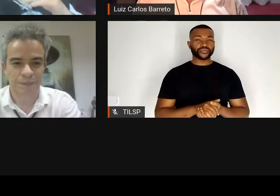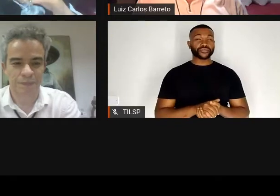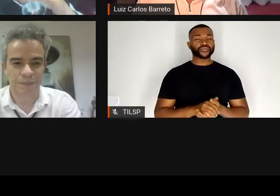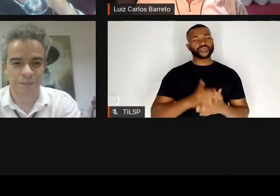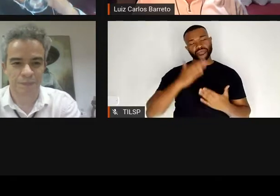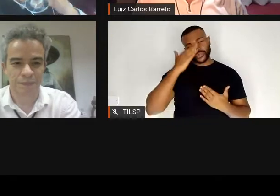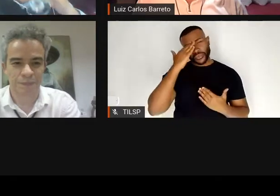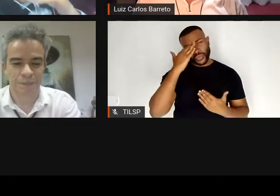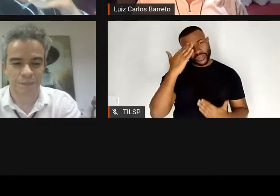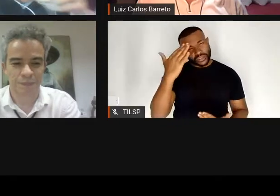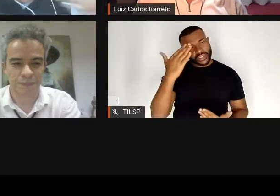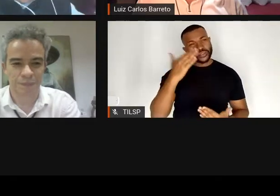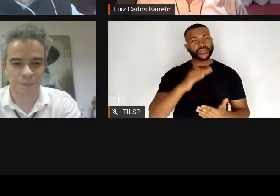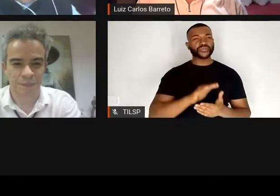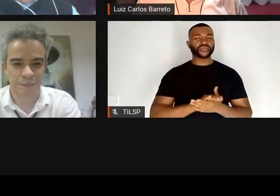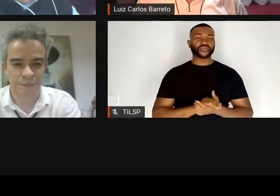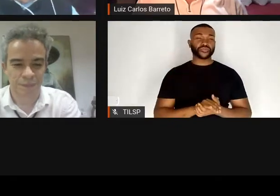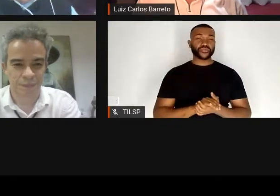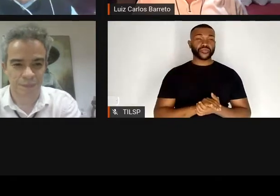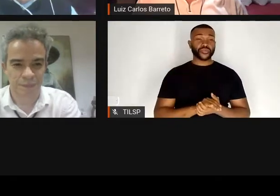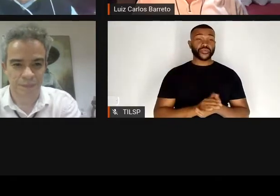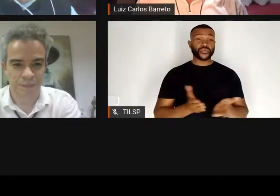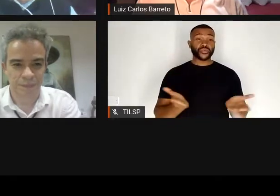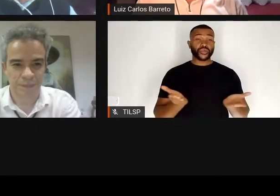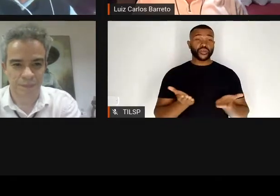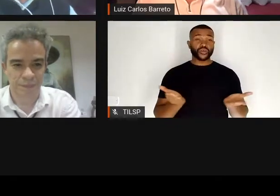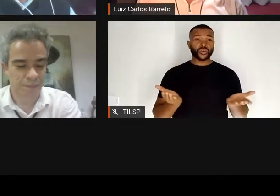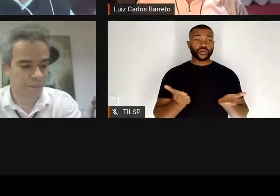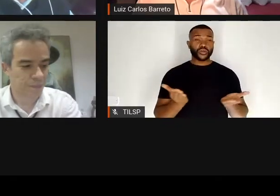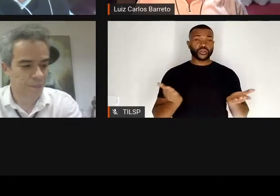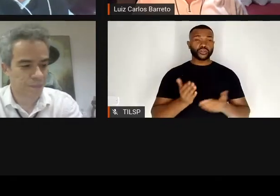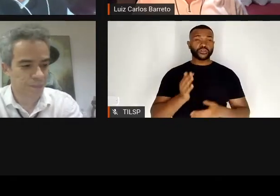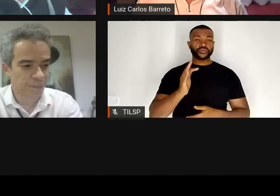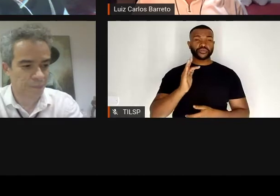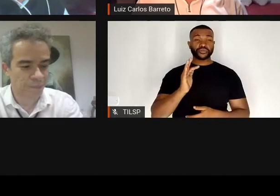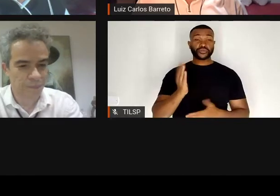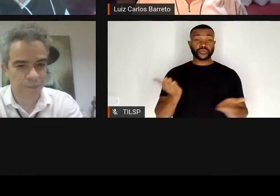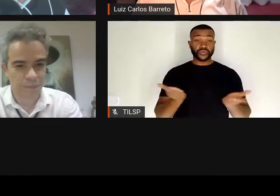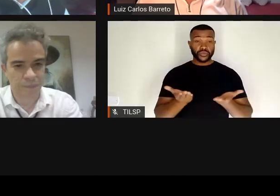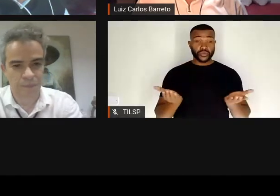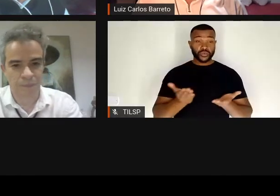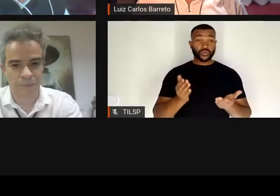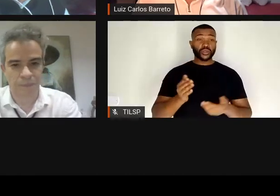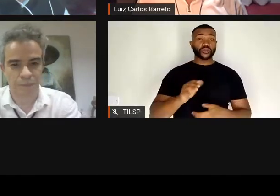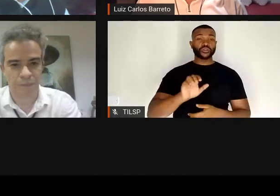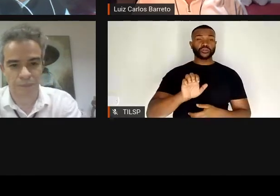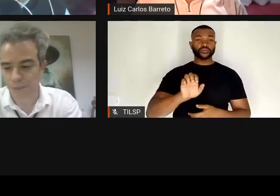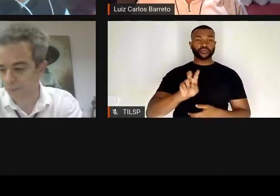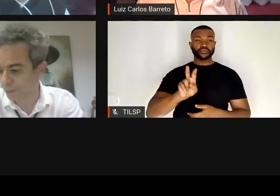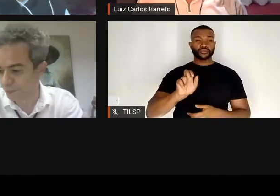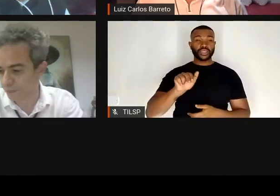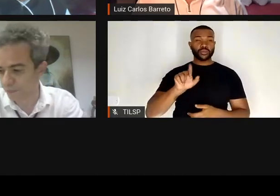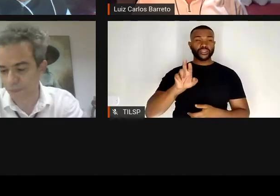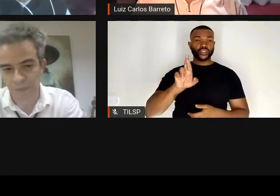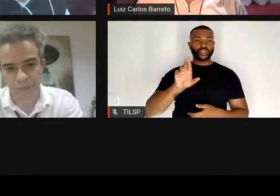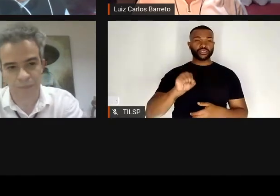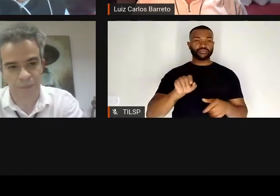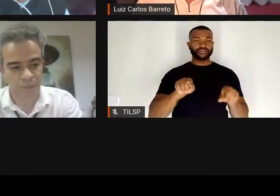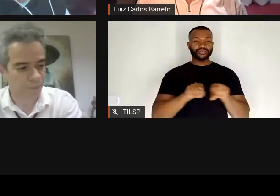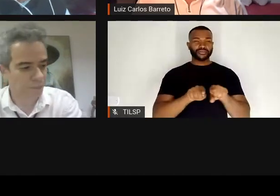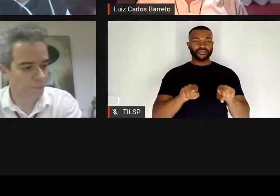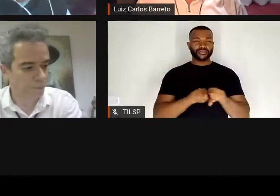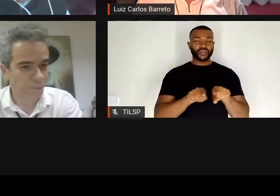obrigado. Obrigado, Fabiano. Então, gostaria de passar ao Evandro. Queremos te ouvir, Evandro, como essa